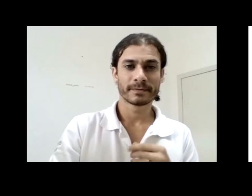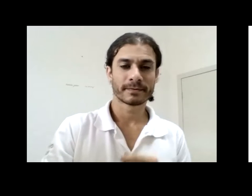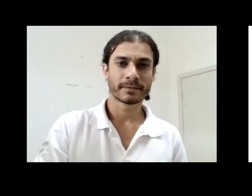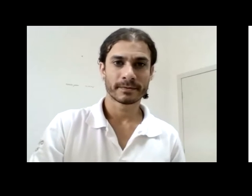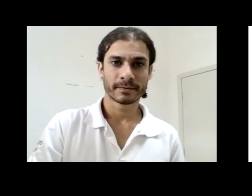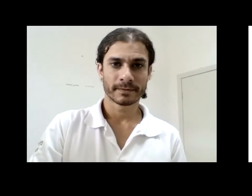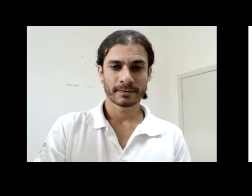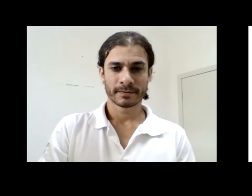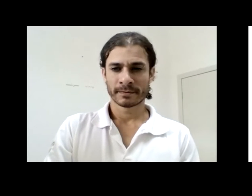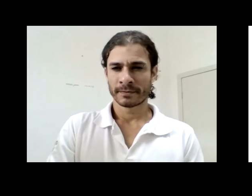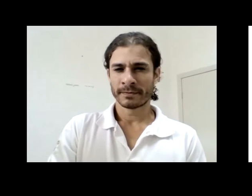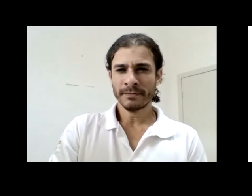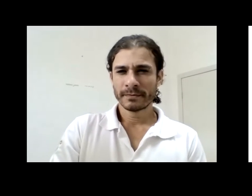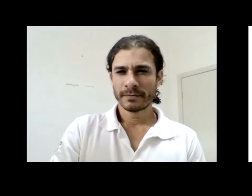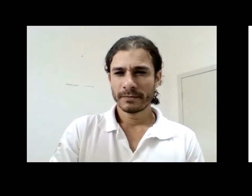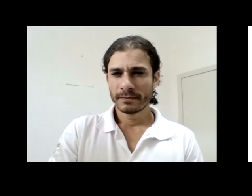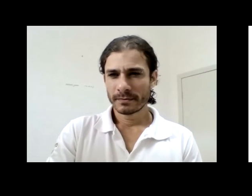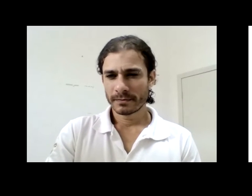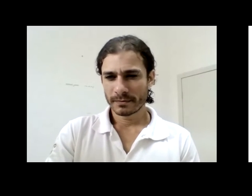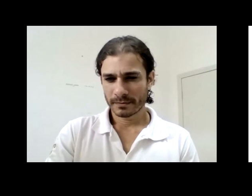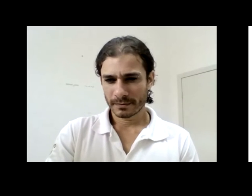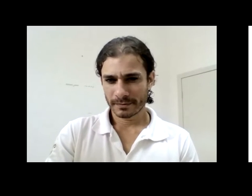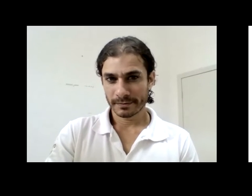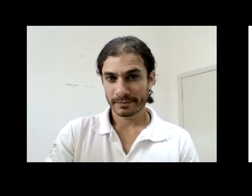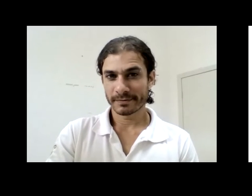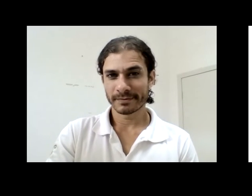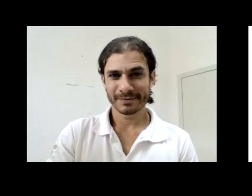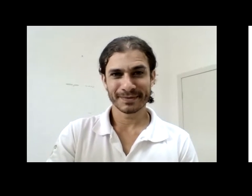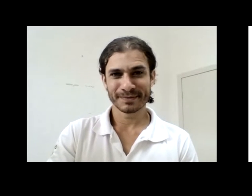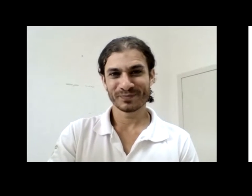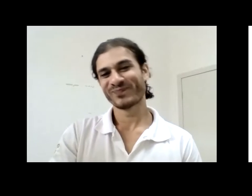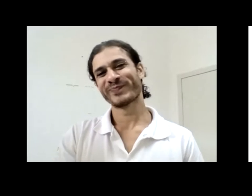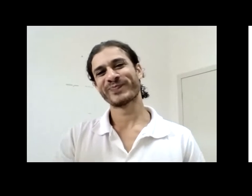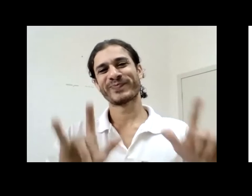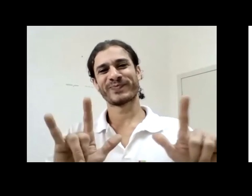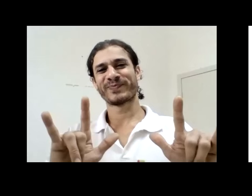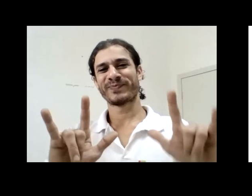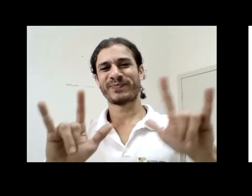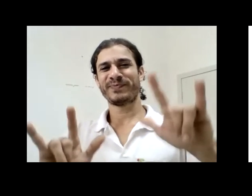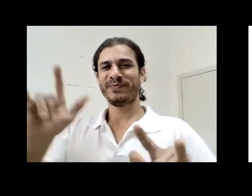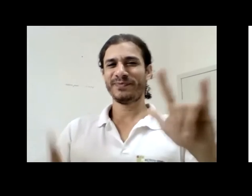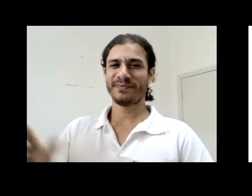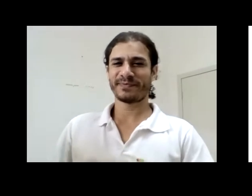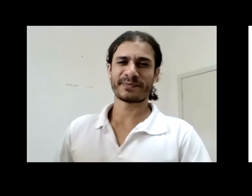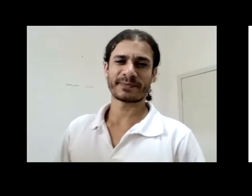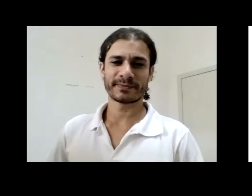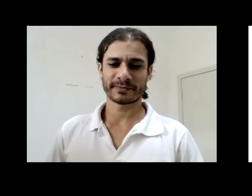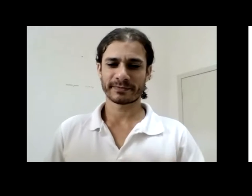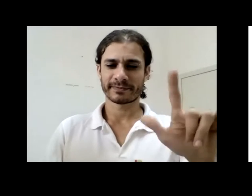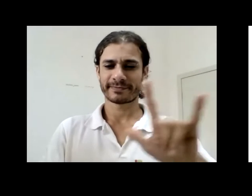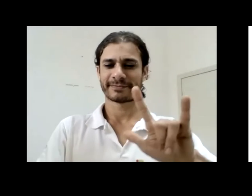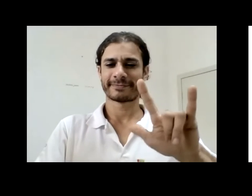confirmar aqui que foi marcado com a gente duas horas. Eu até tinha falado com o Pedro que estava errado e ele tinha falado que tinha sido corrigido lá.